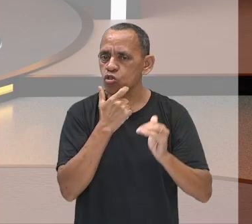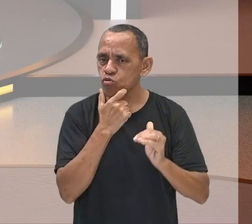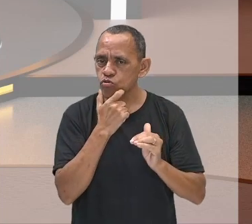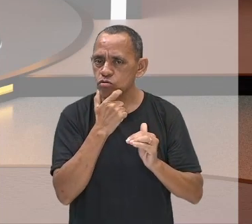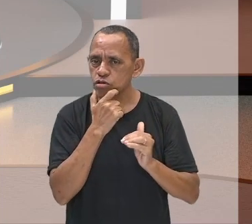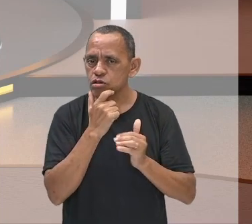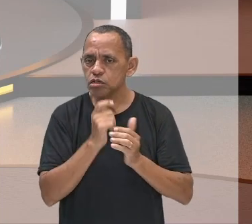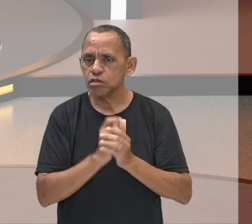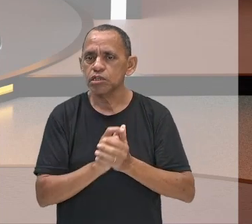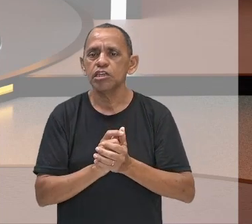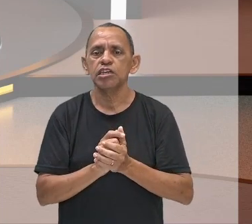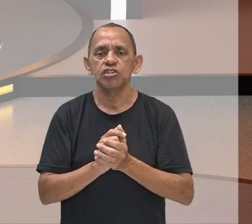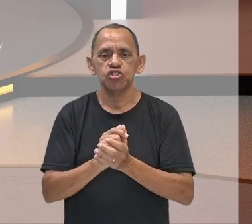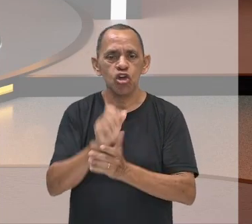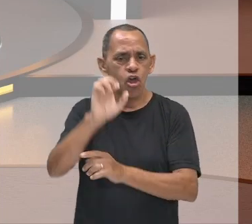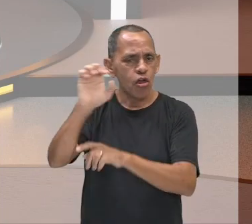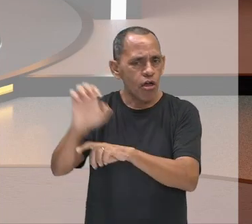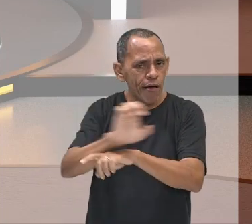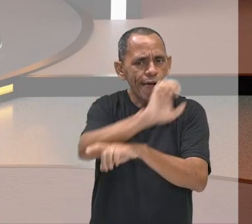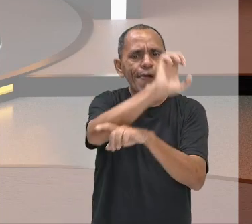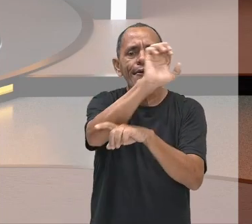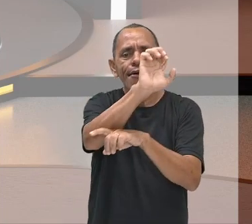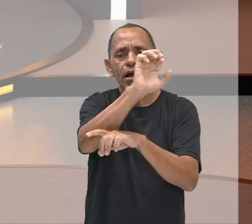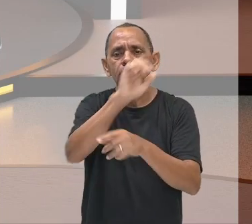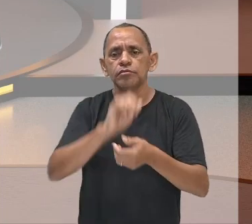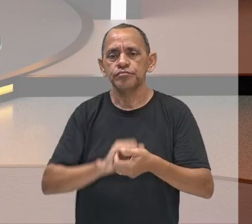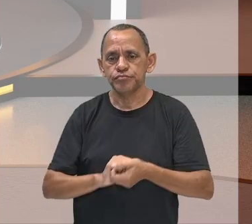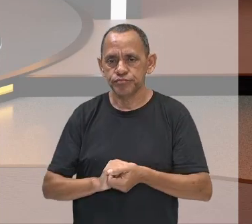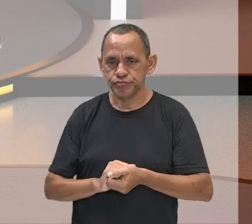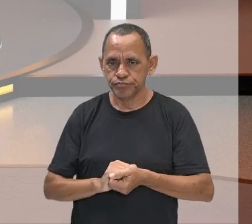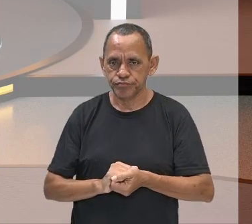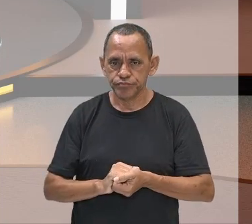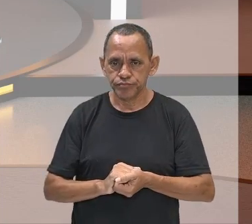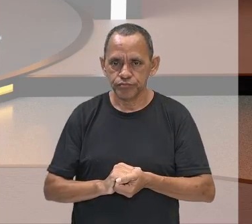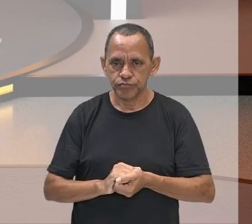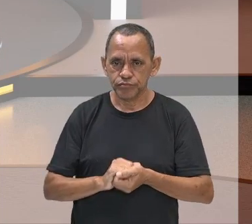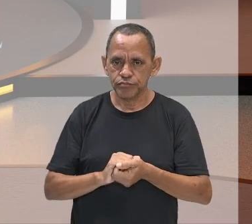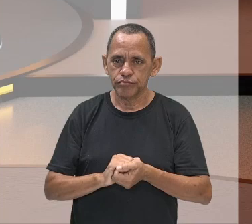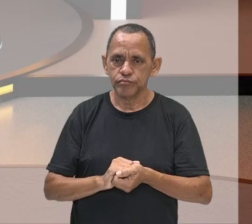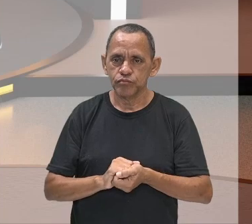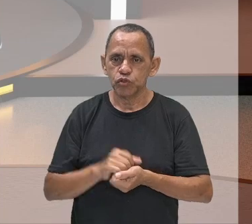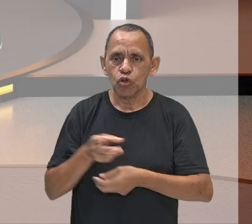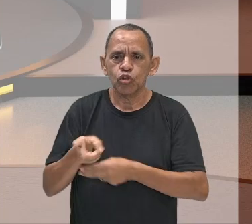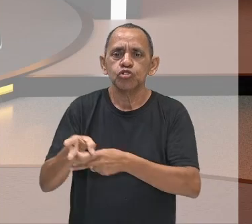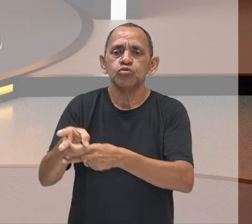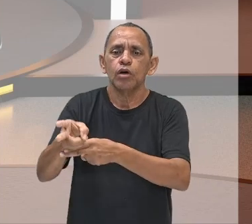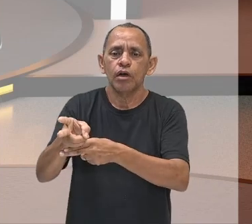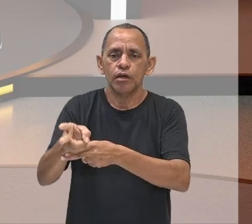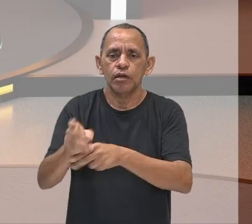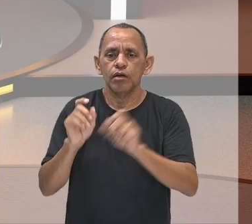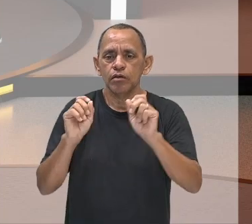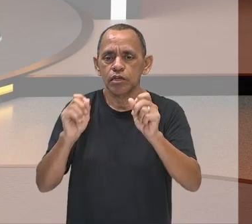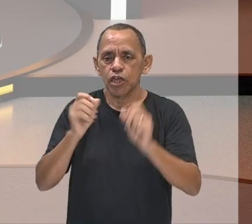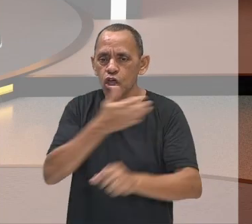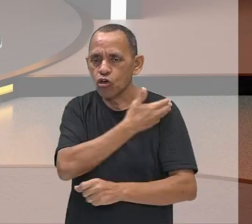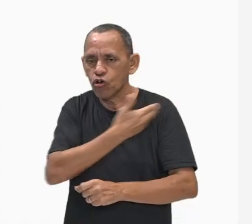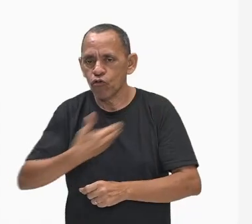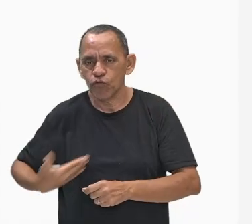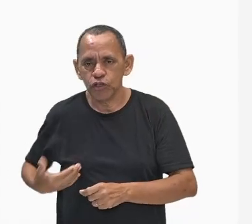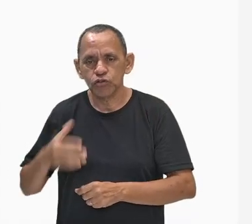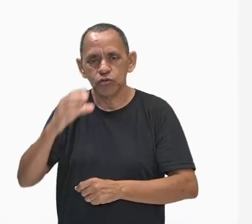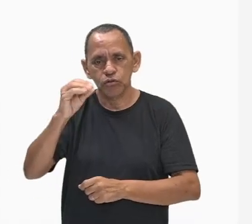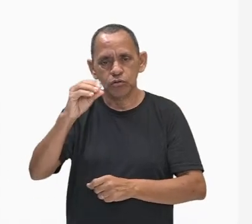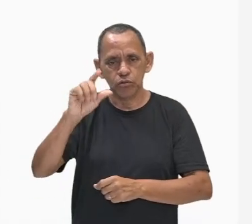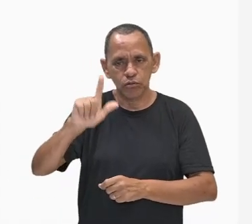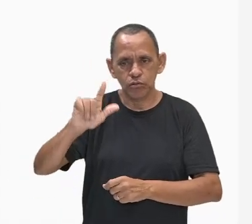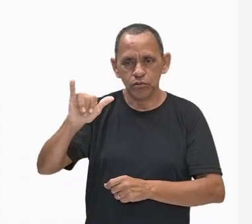diante de toda a Europa nesse momento. Vamos então adiante para a gente conhecer um pouco mais sobre esse governo do Oliver Cromwell. Vamos